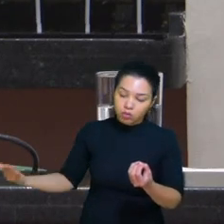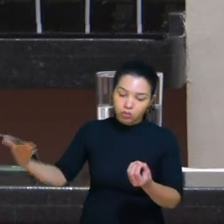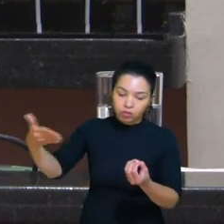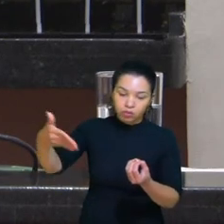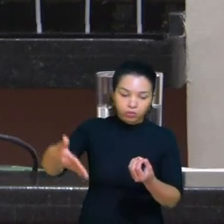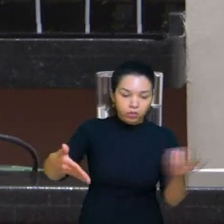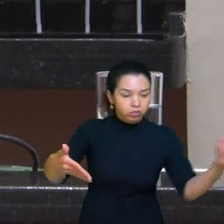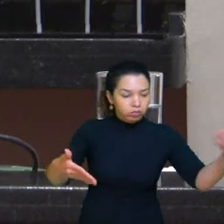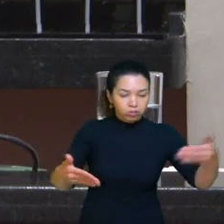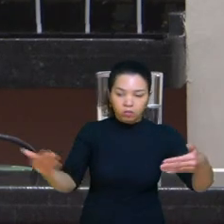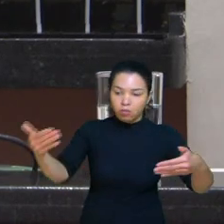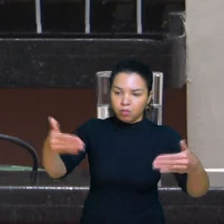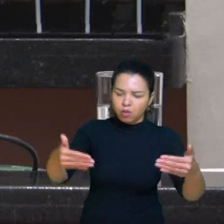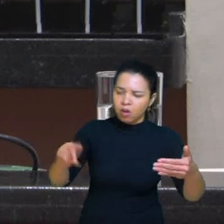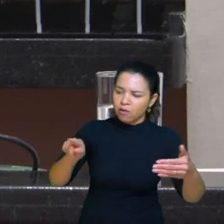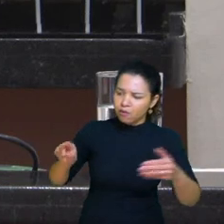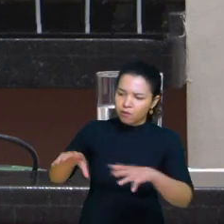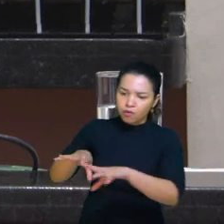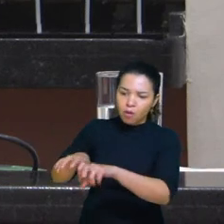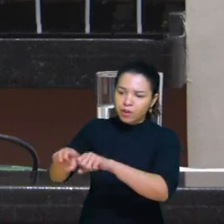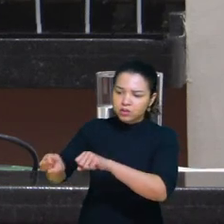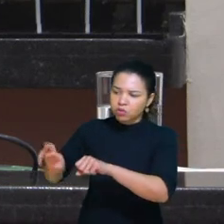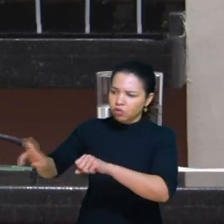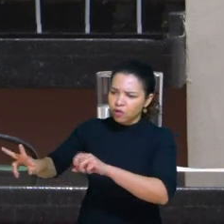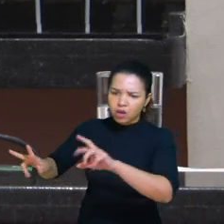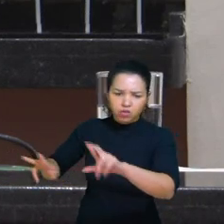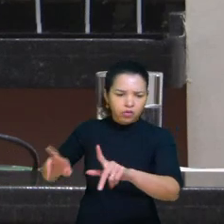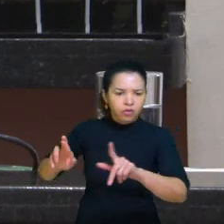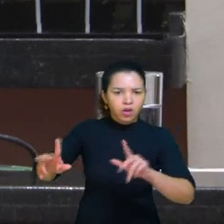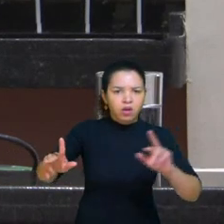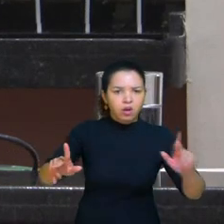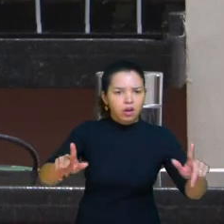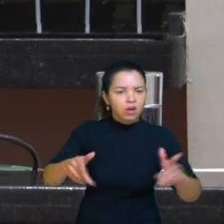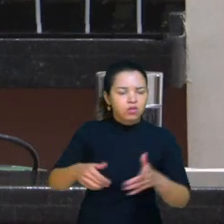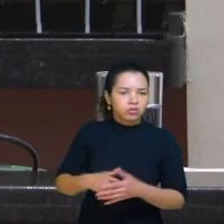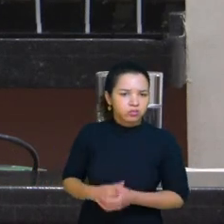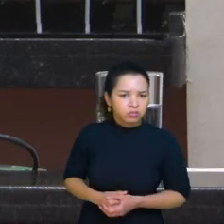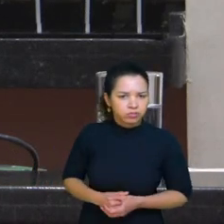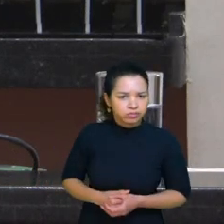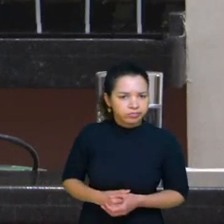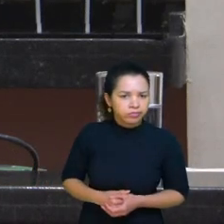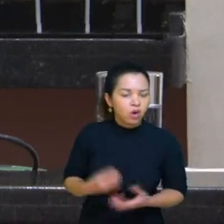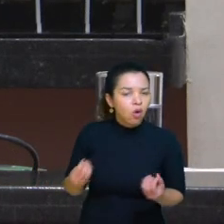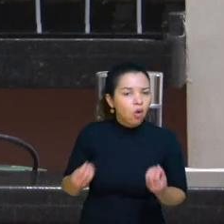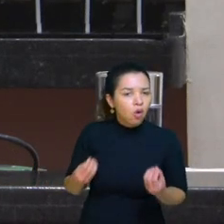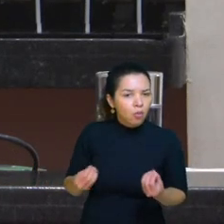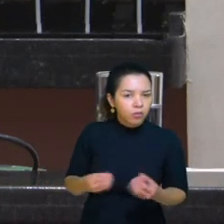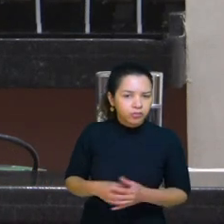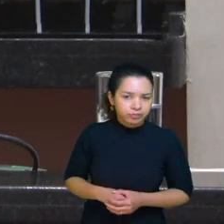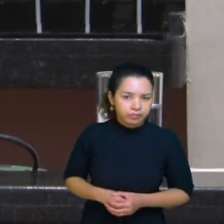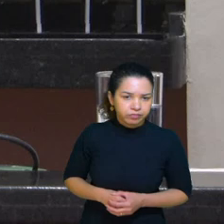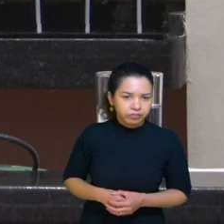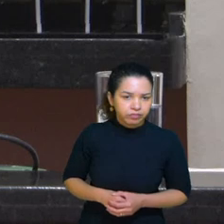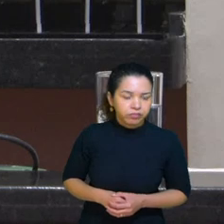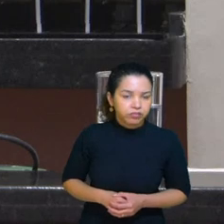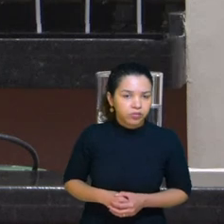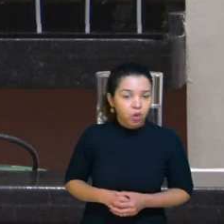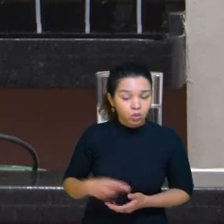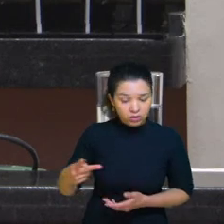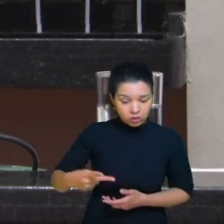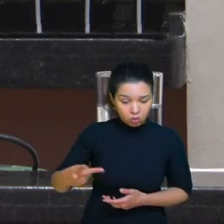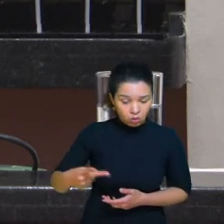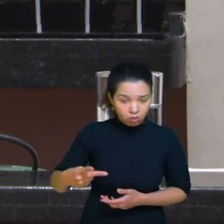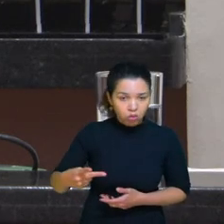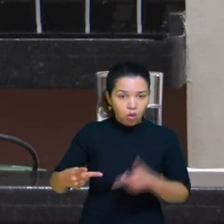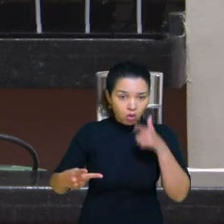grandes na formação Inicial você veja que o segundo item que eu falei aqui compromete o primeiro então eu só consigo fazer